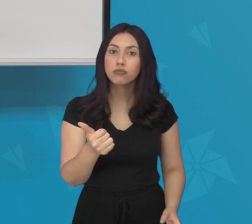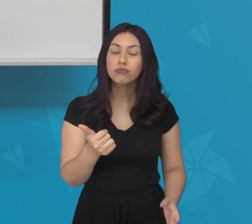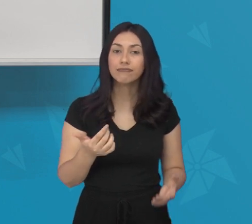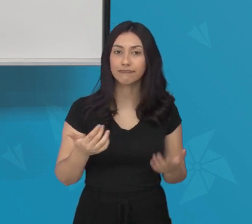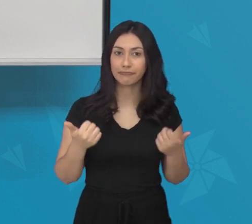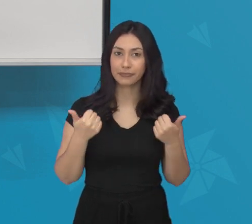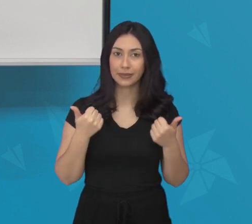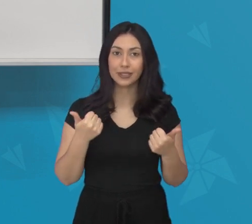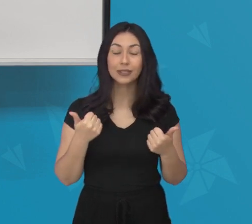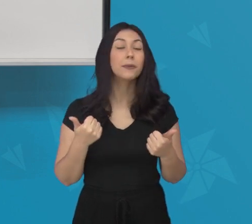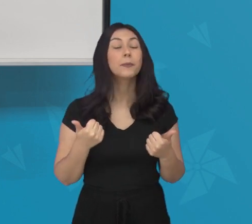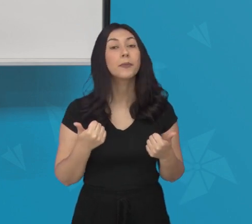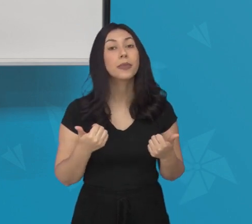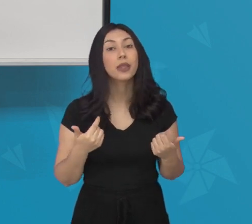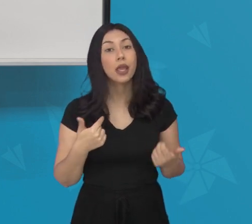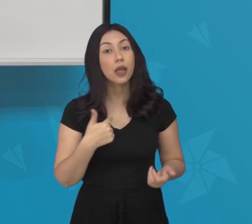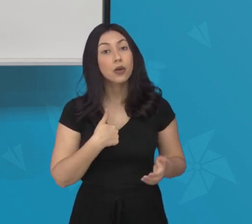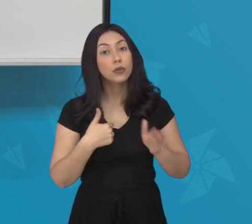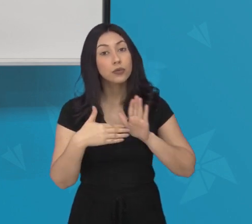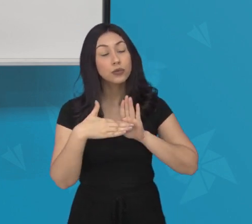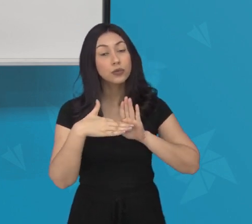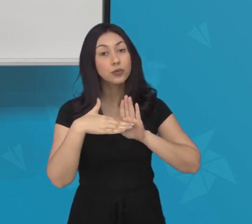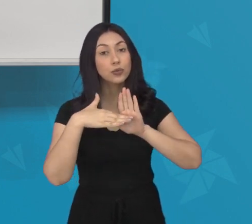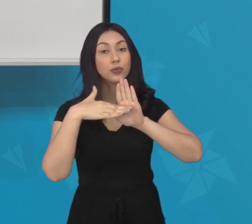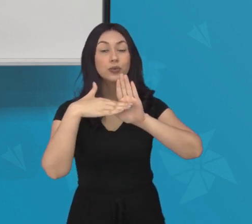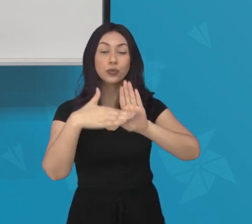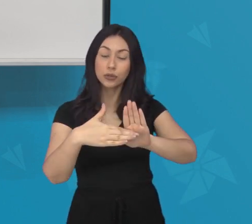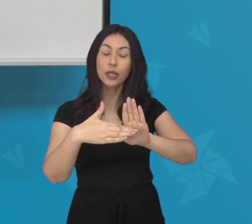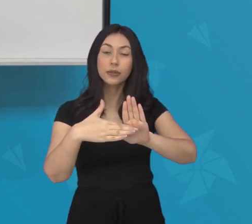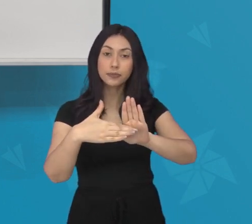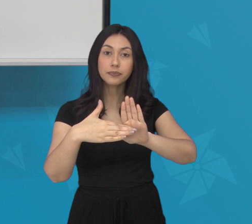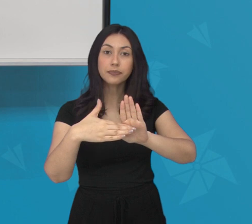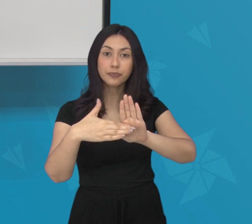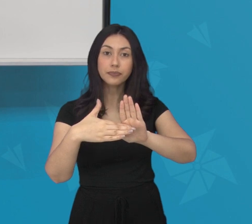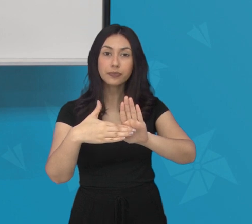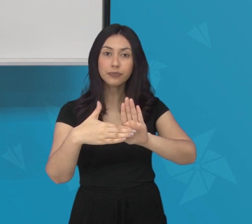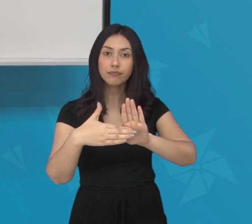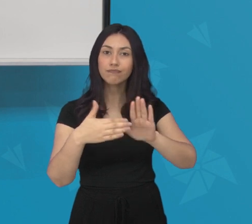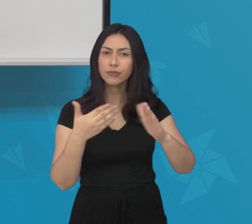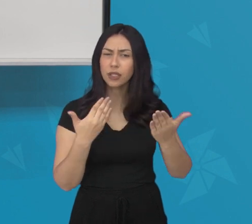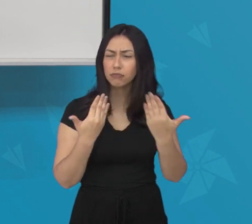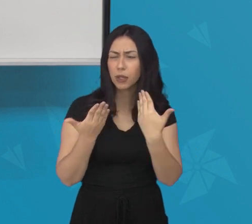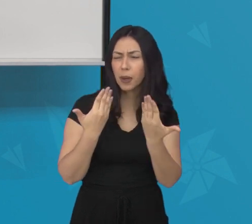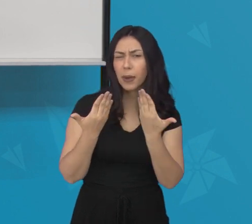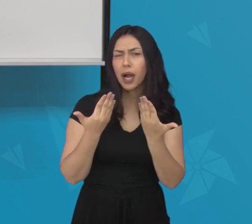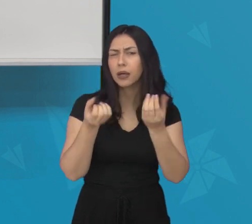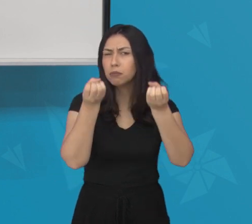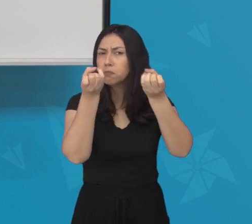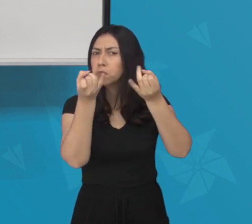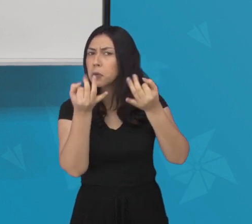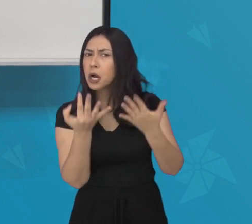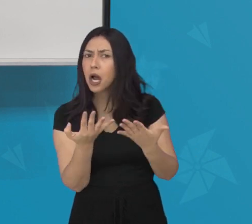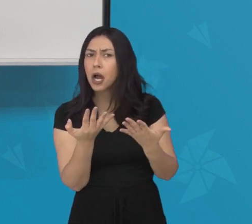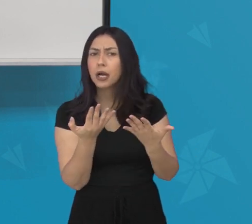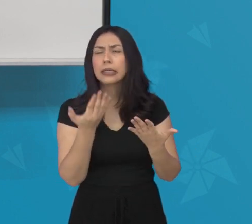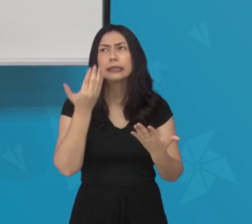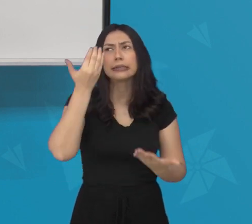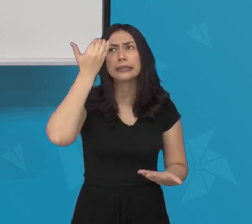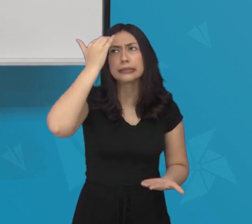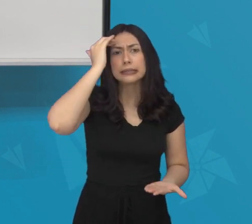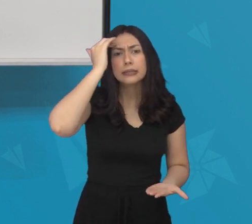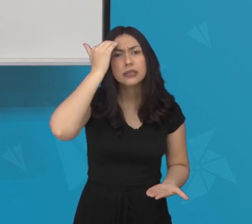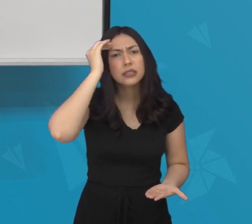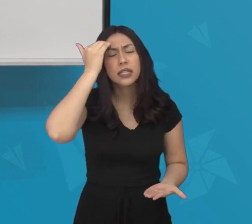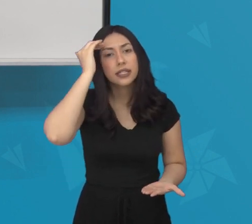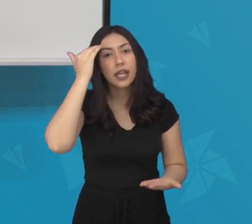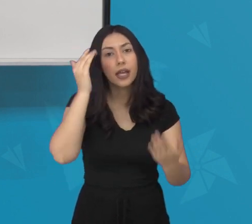Beleza? Então eu vou ajudar vocês a conversar e entender melhor os